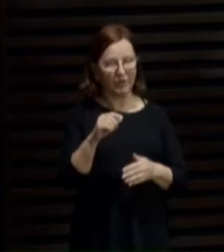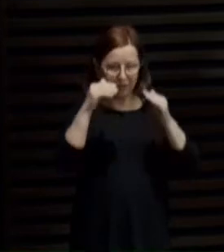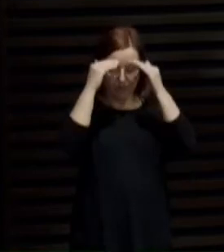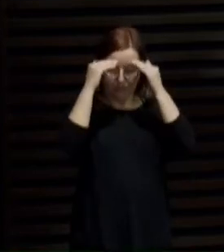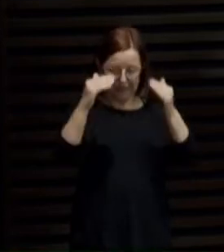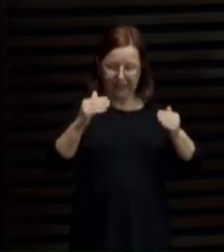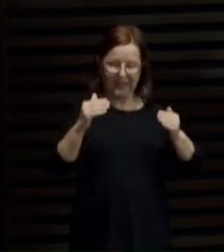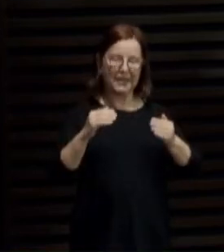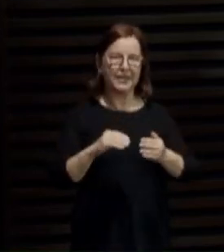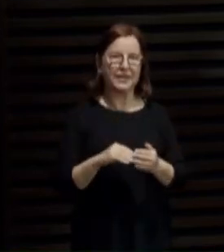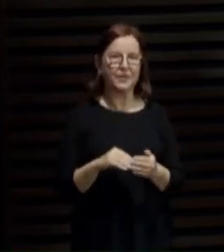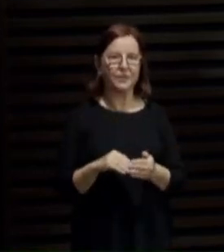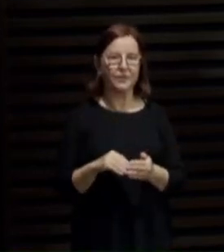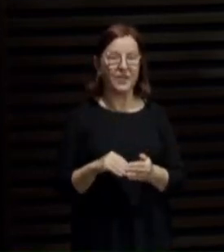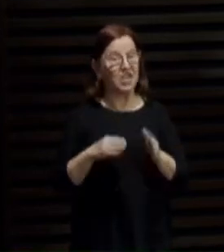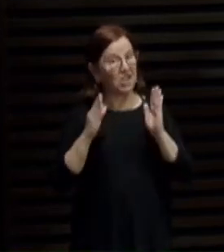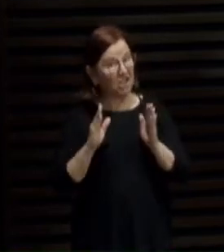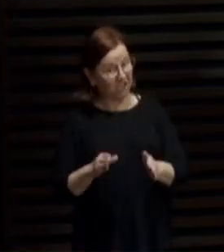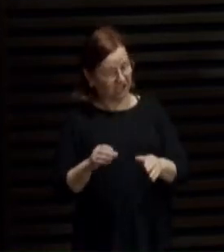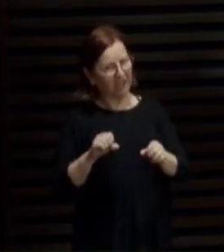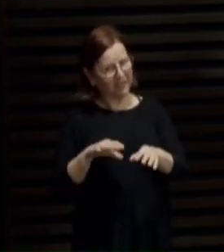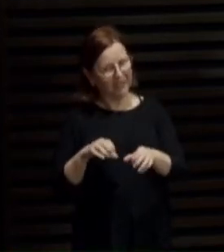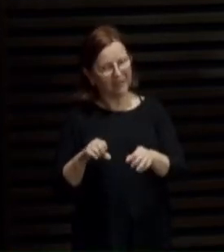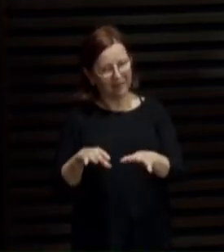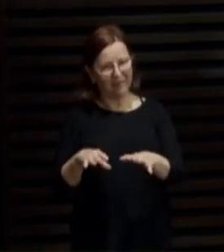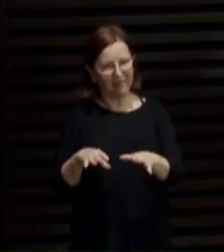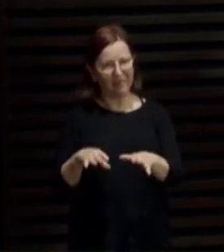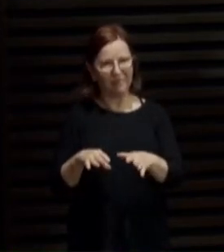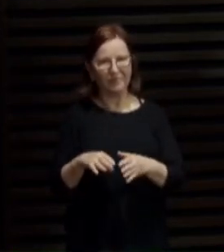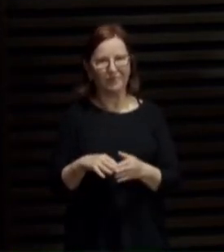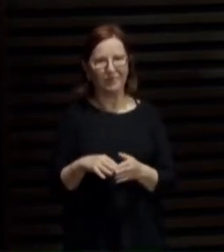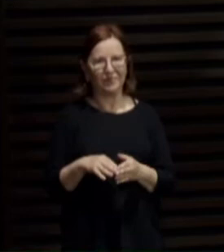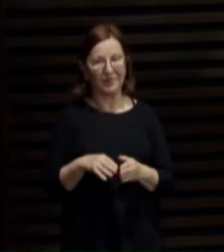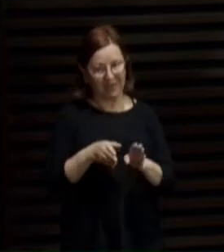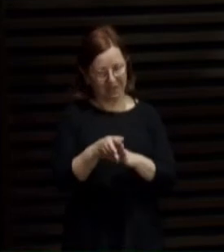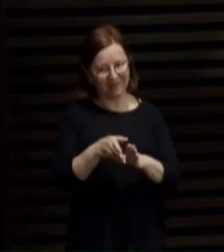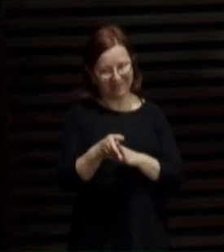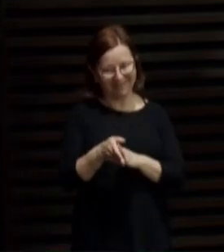o que já tinha sido instruído e admoestado,